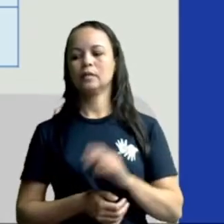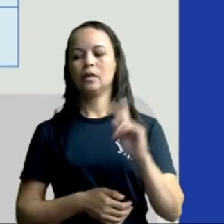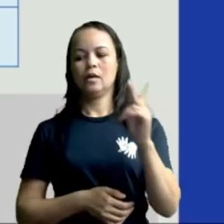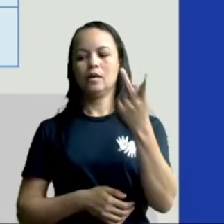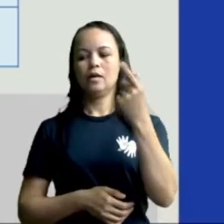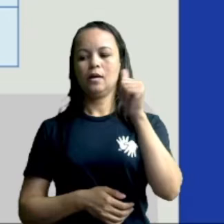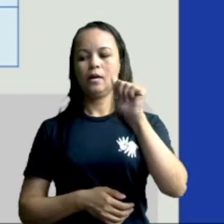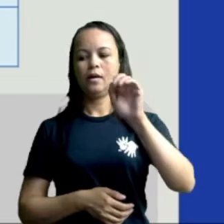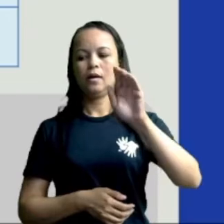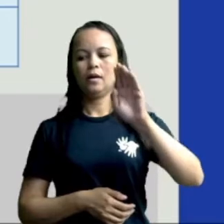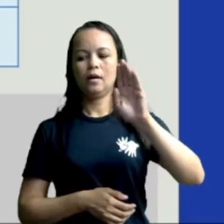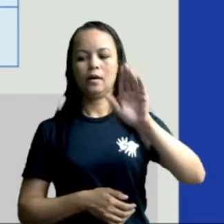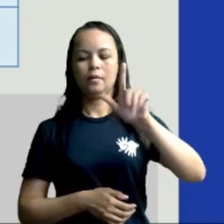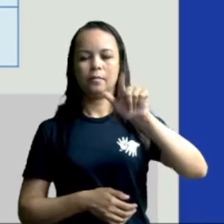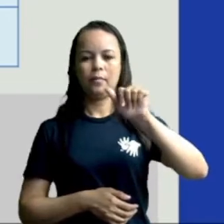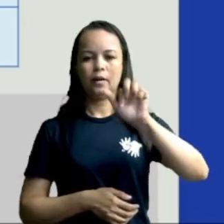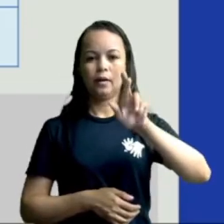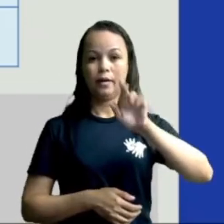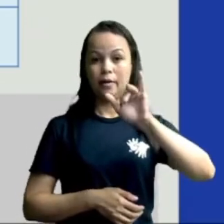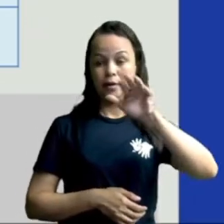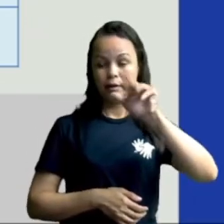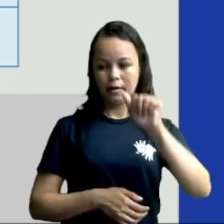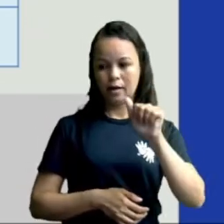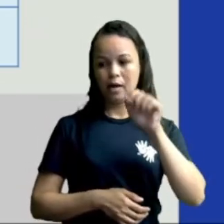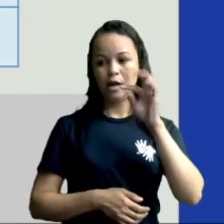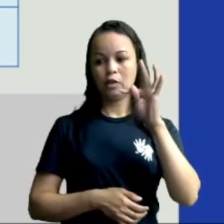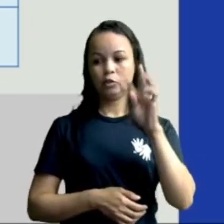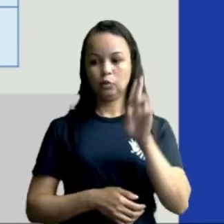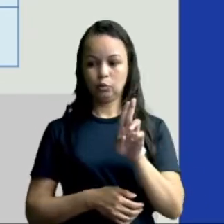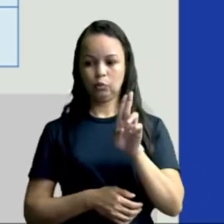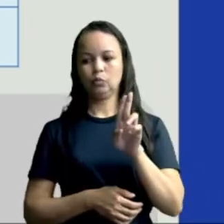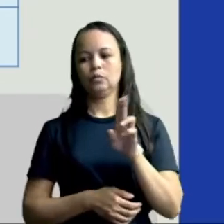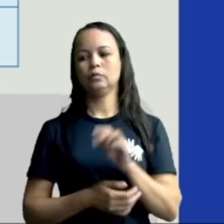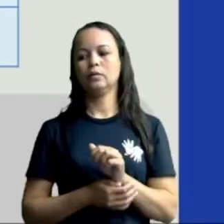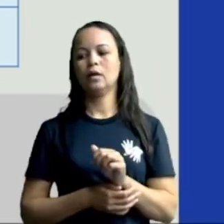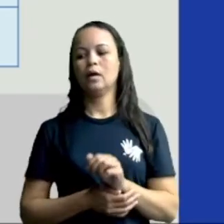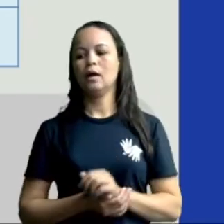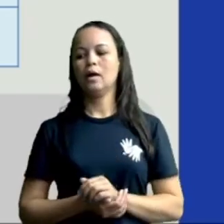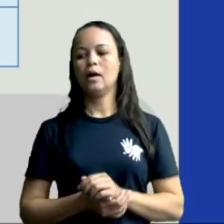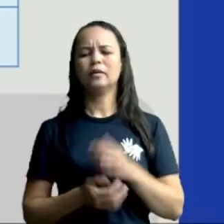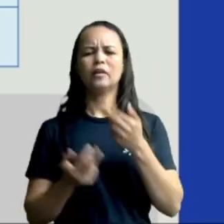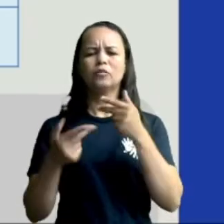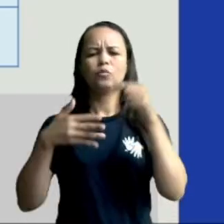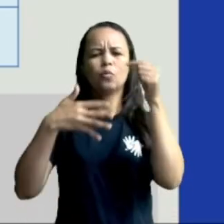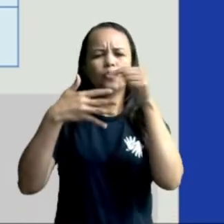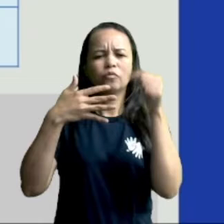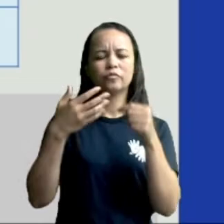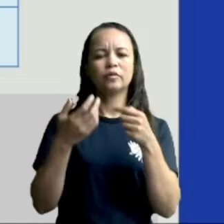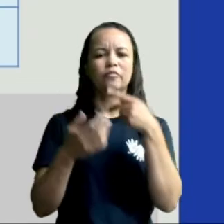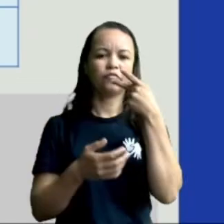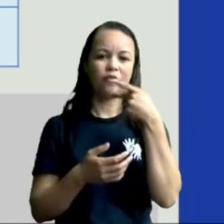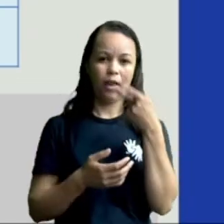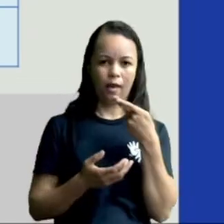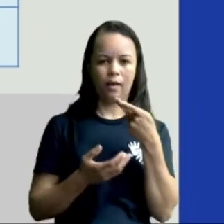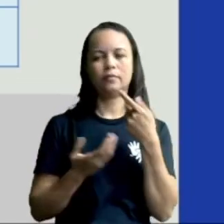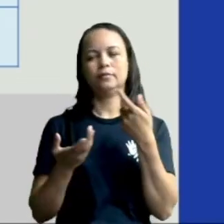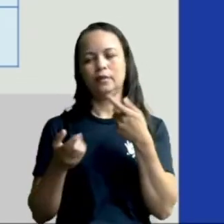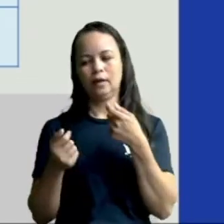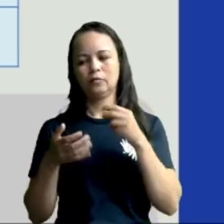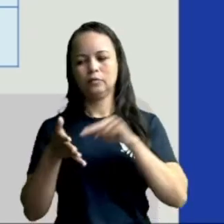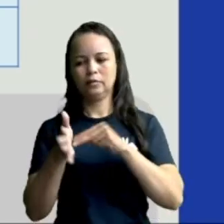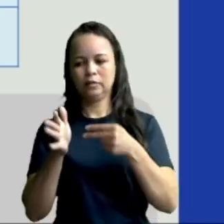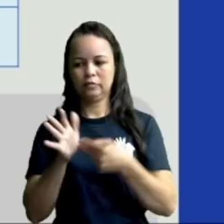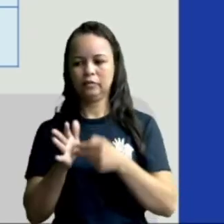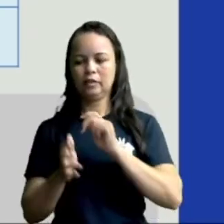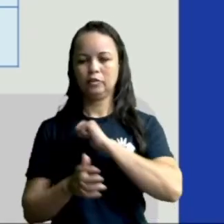hablaría, tu hablarías, que o verbo hablar significa falar em espanhol,